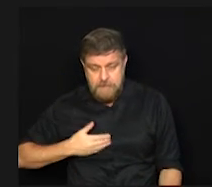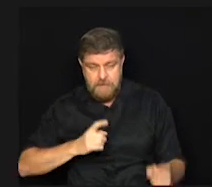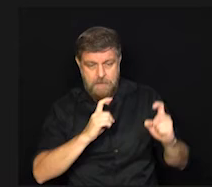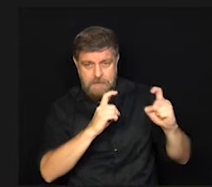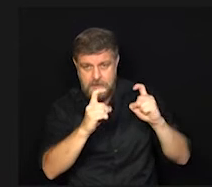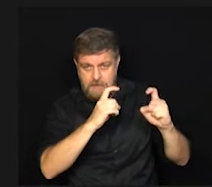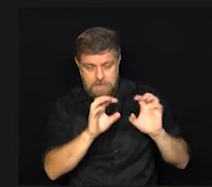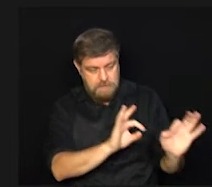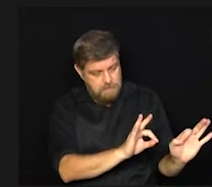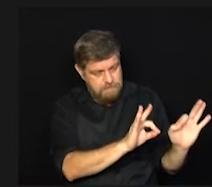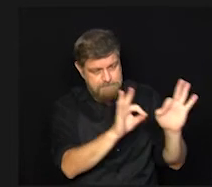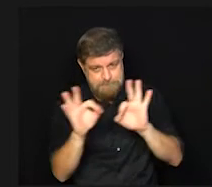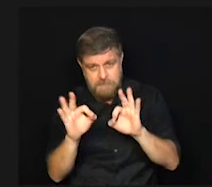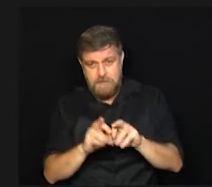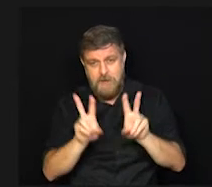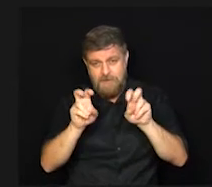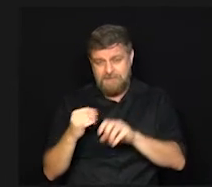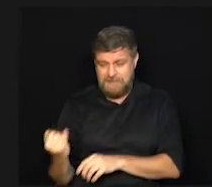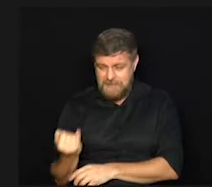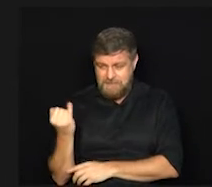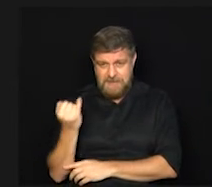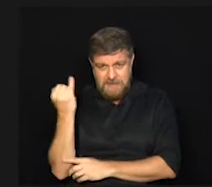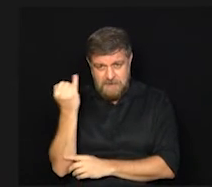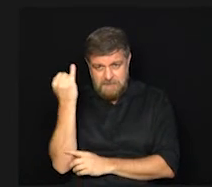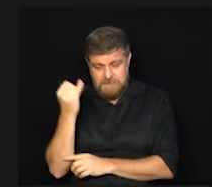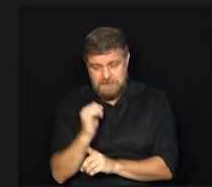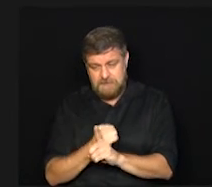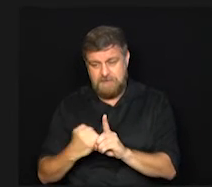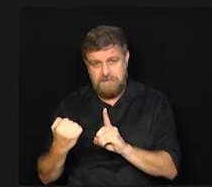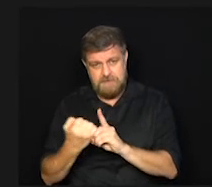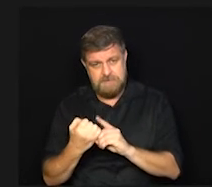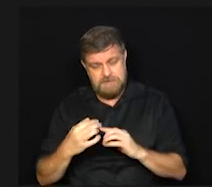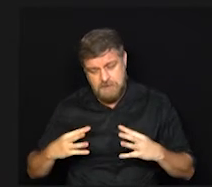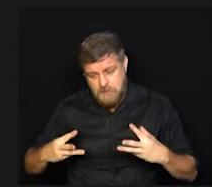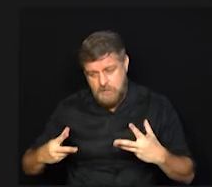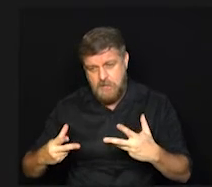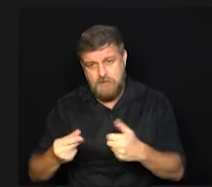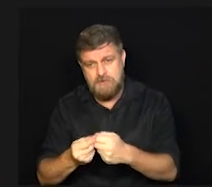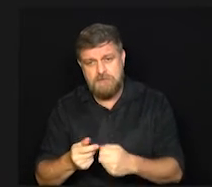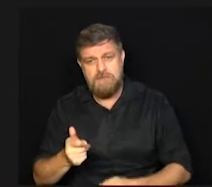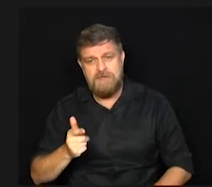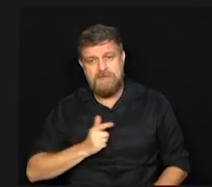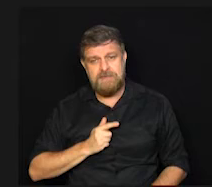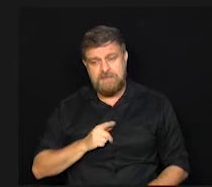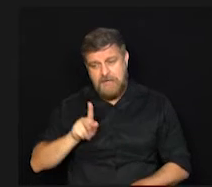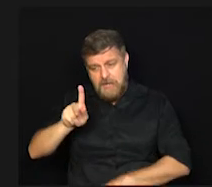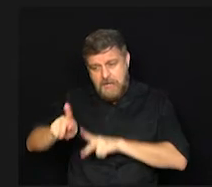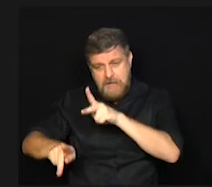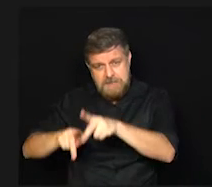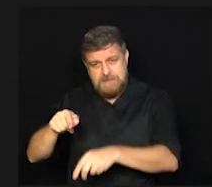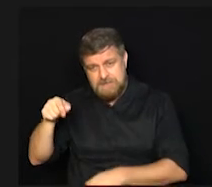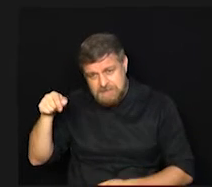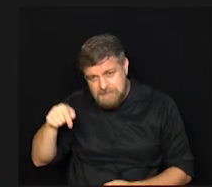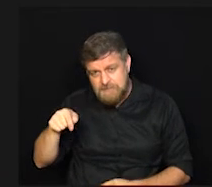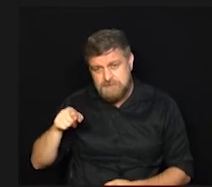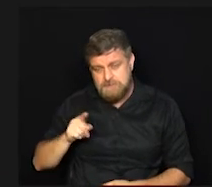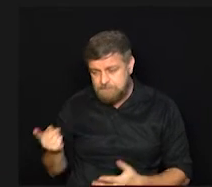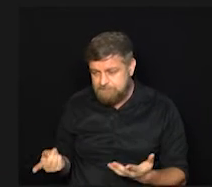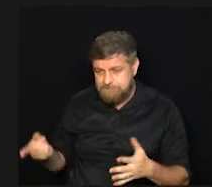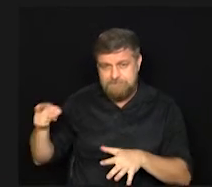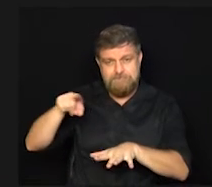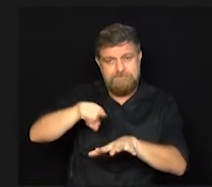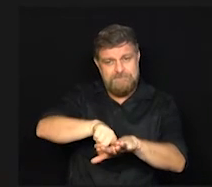tema muito importante para todos e para a sociedade também, é colocar esse público, né, inserir esse